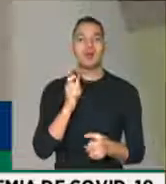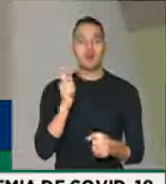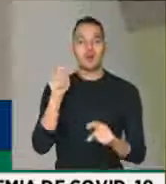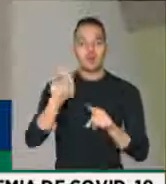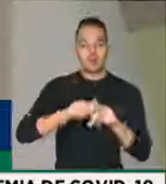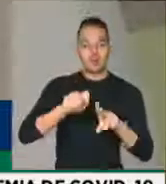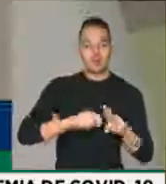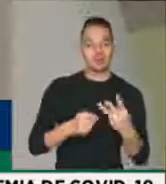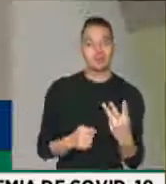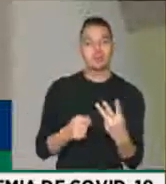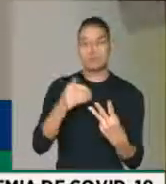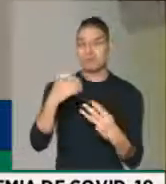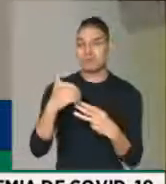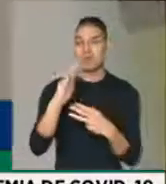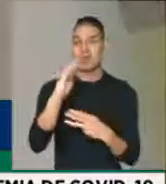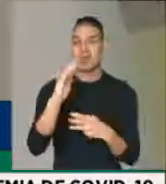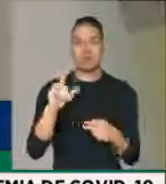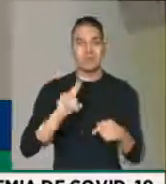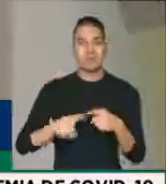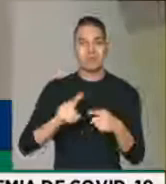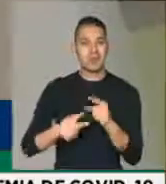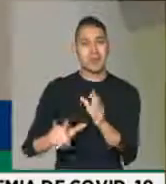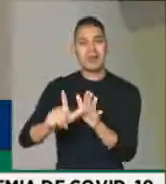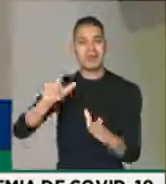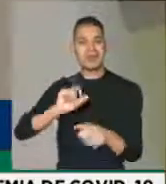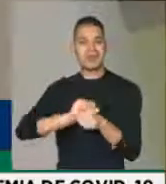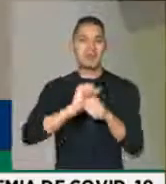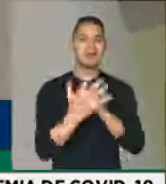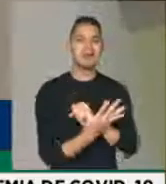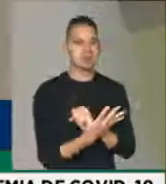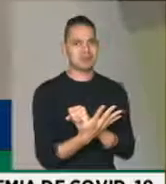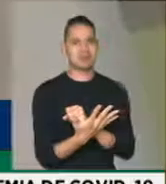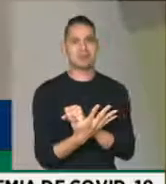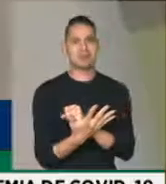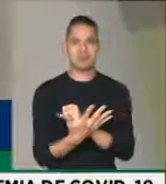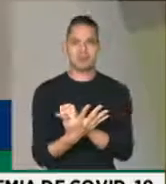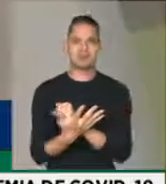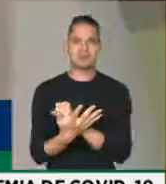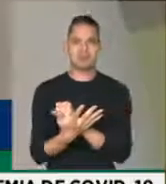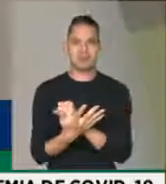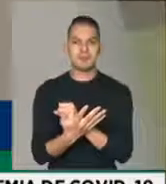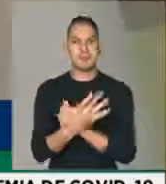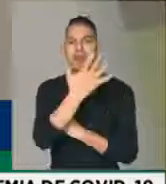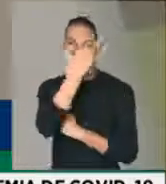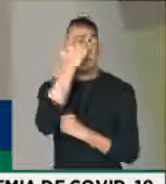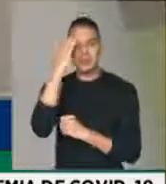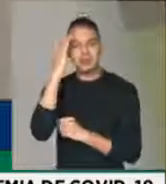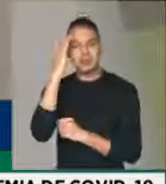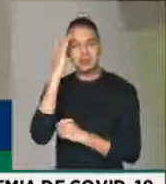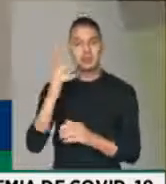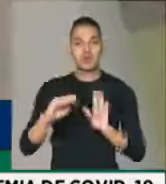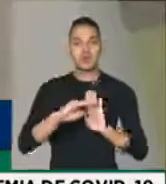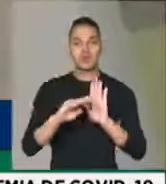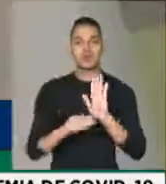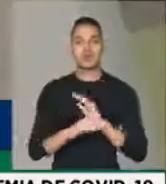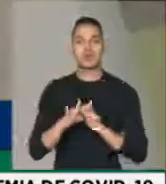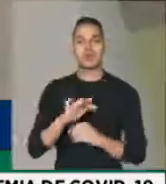3 parcelas. Ou seja, é uma crise anterior ao coronavírus. Quem é a pessoa que está recebendo, que está no programa do